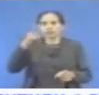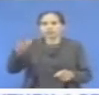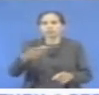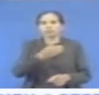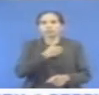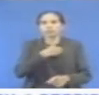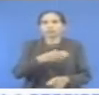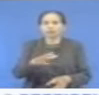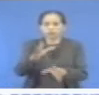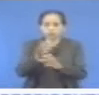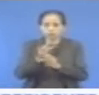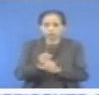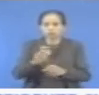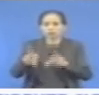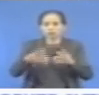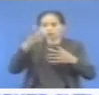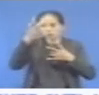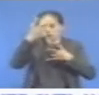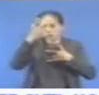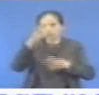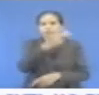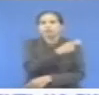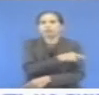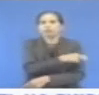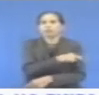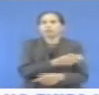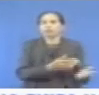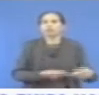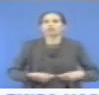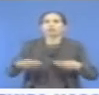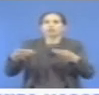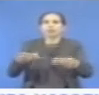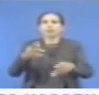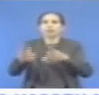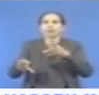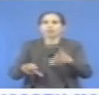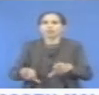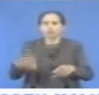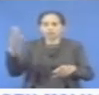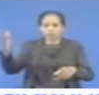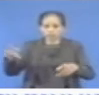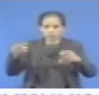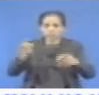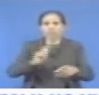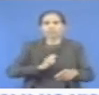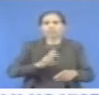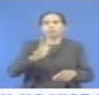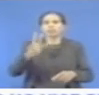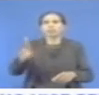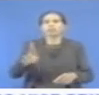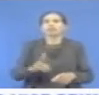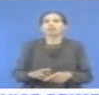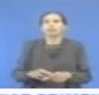doximo paciente baixa ou de folio para prioridade para paciente TBC e Hatibar. Moras selo que clínica